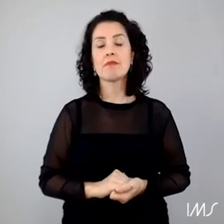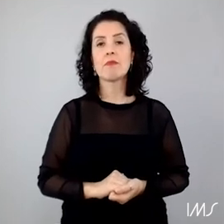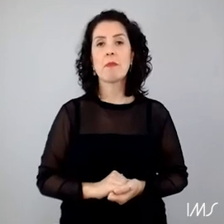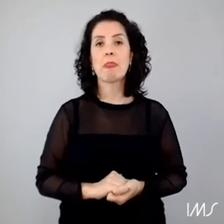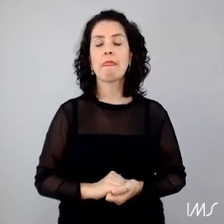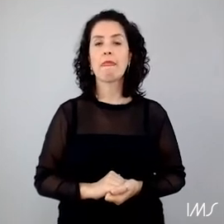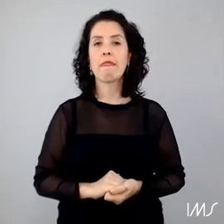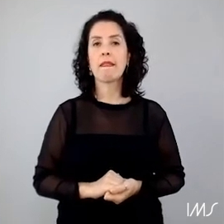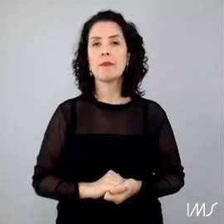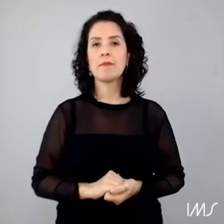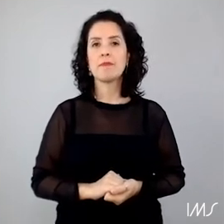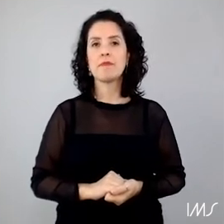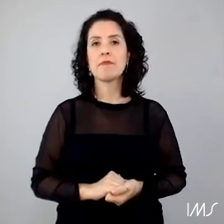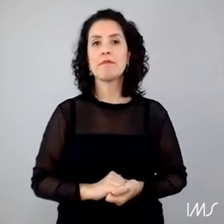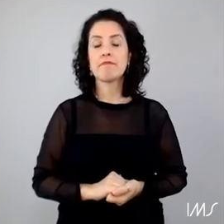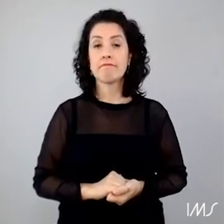Eu queria